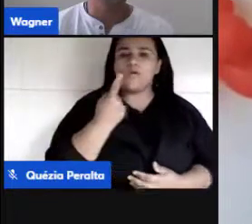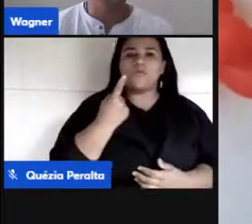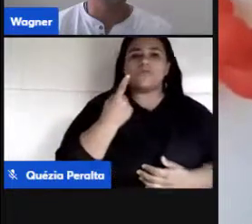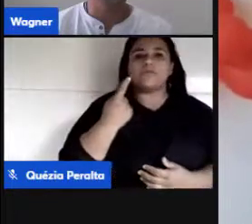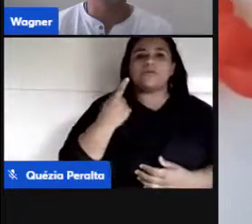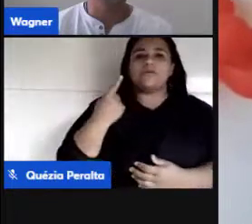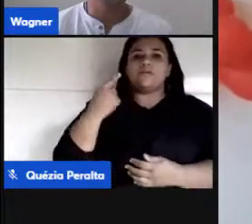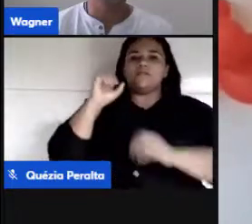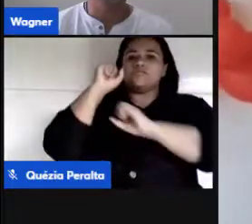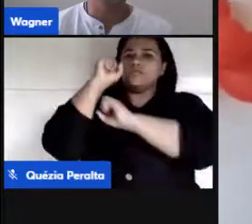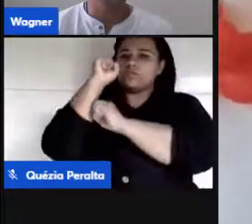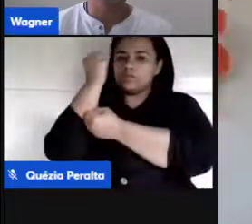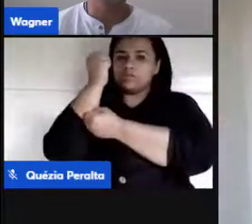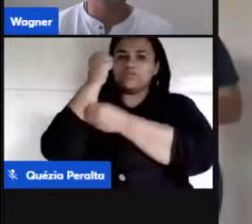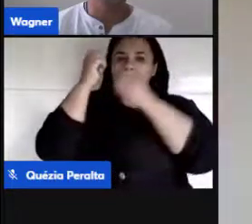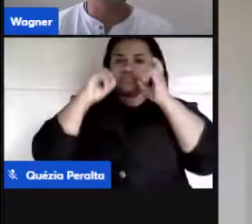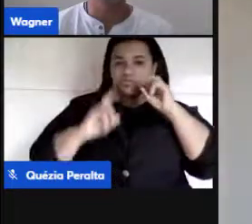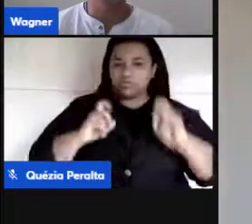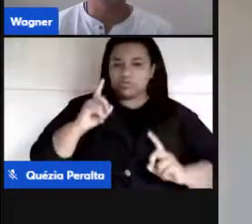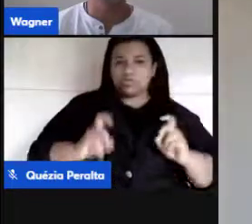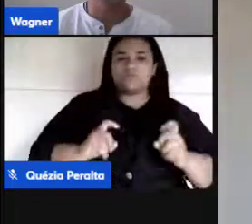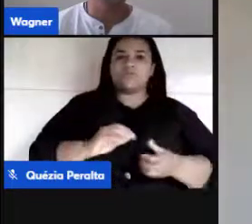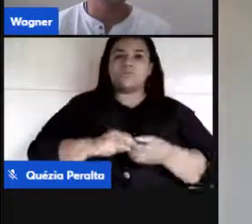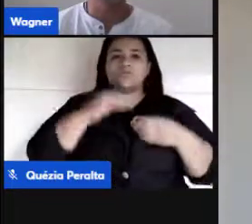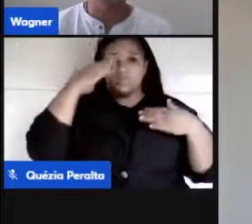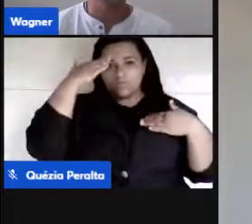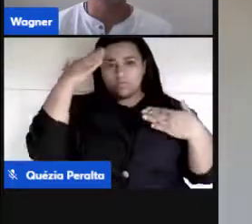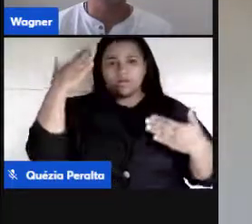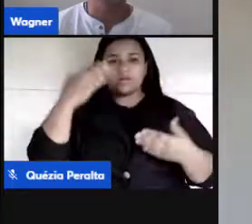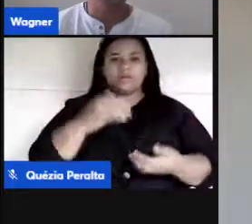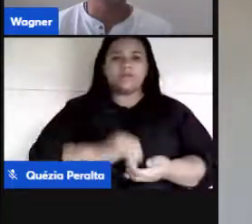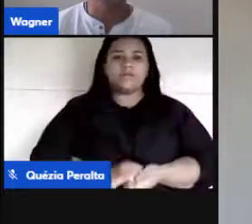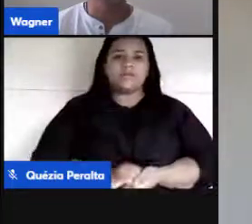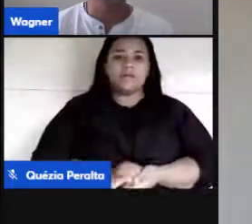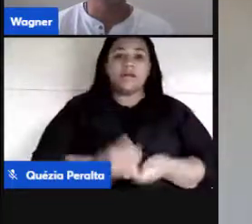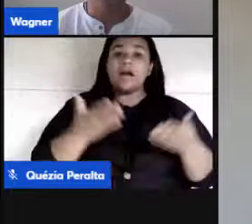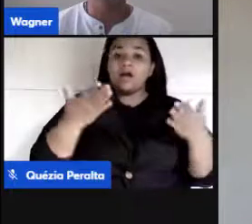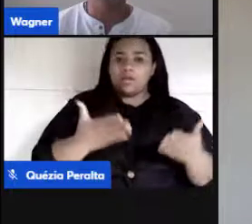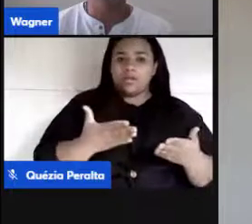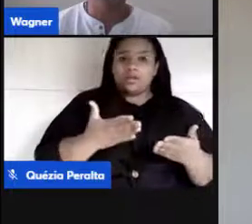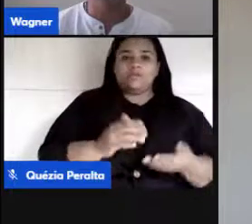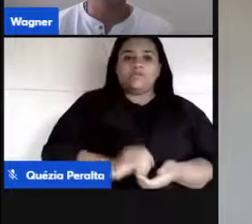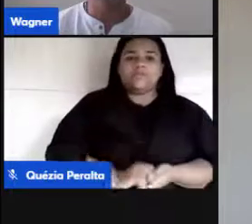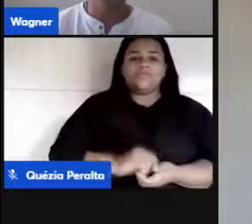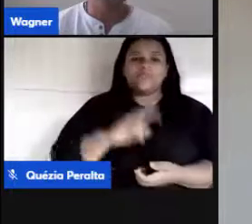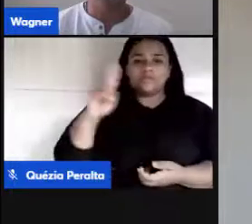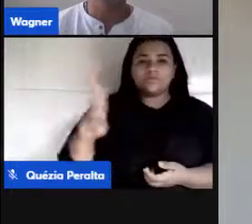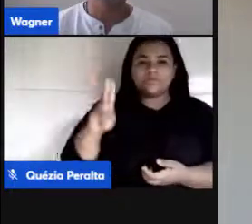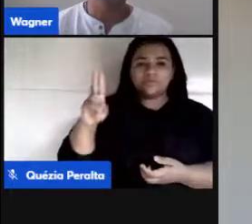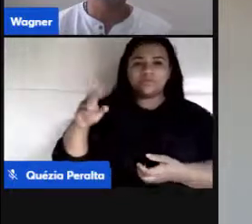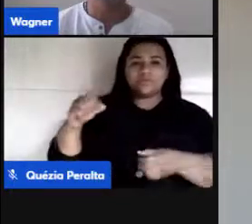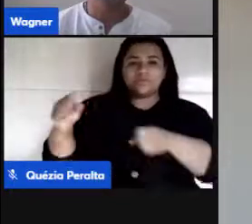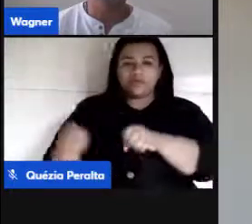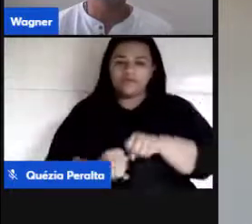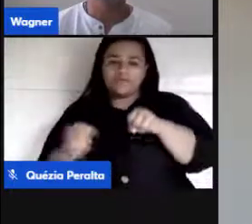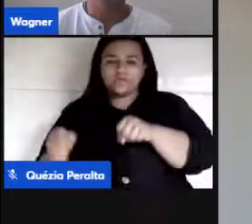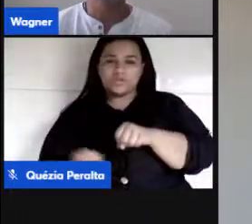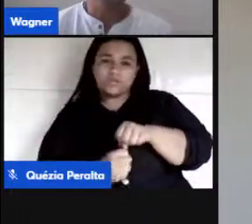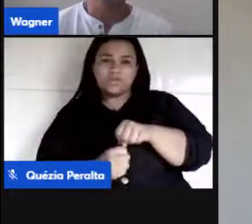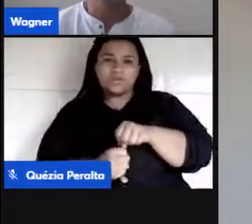ela pode produzir e fazer. Obrigado. Agora, utilizando esse cabo de vassoura, nós vamos trabalhar a atenção,